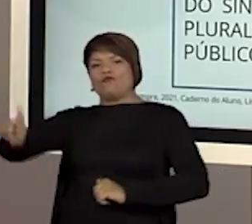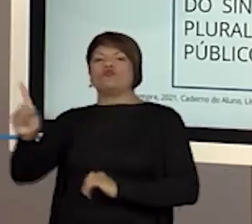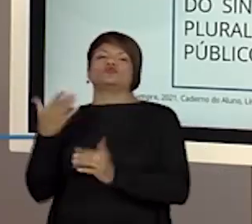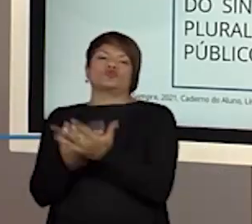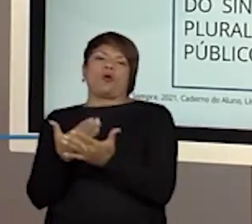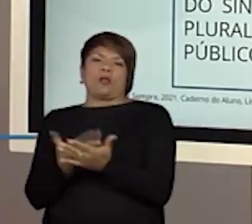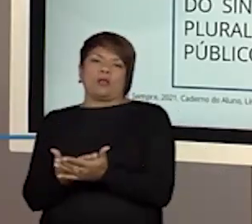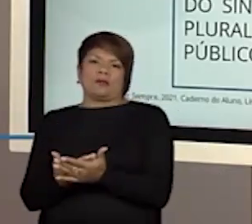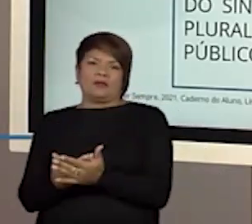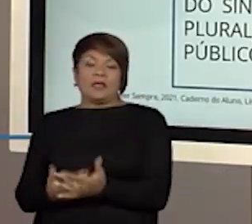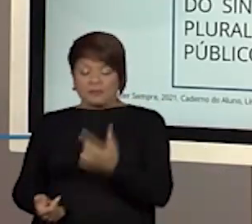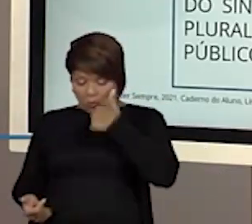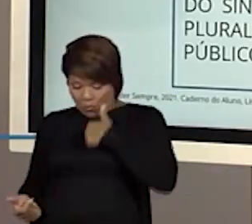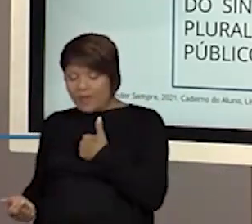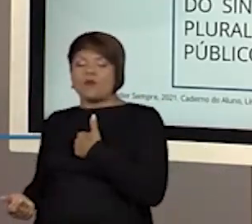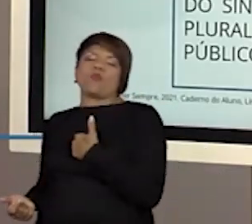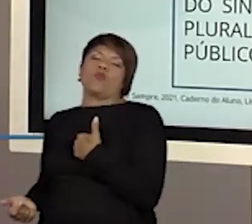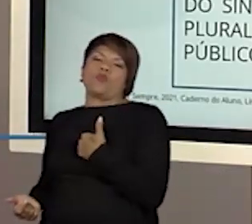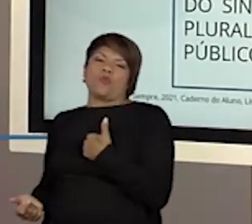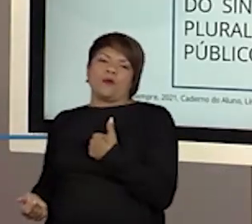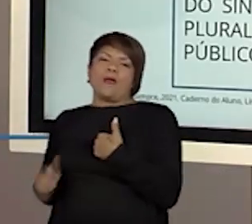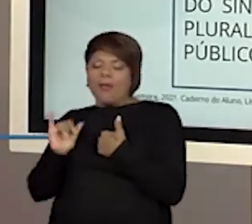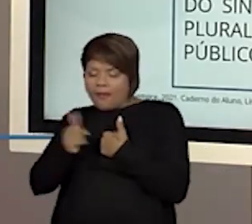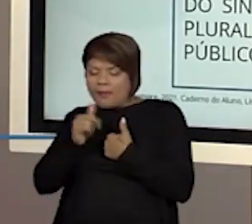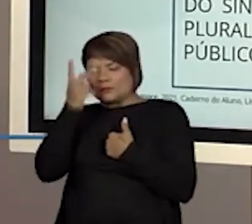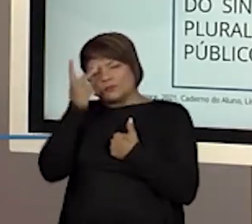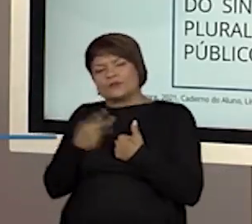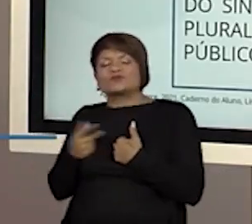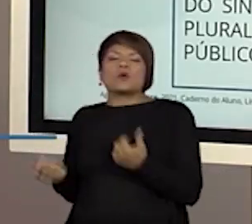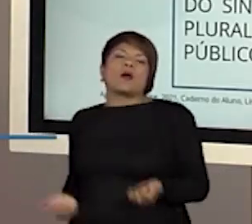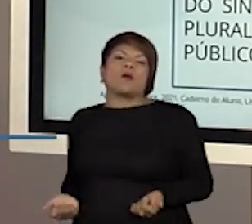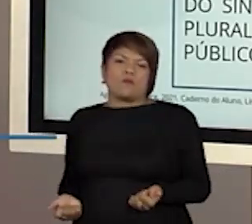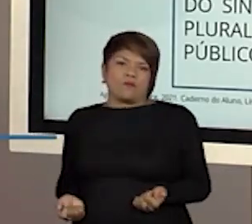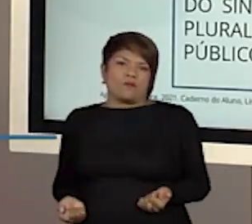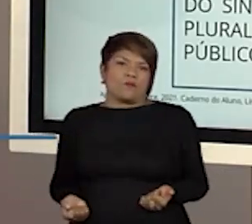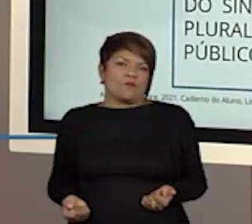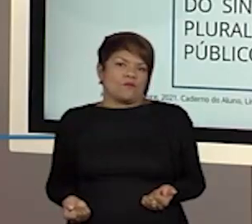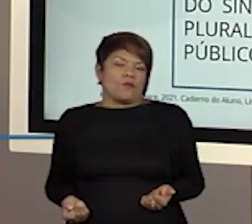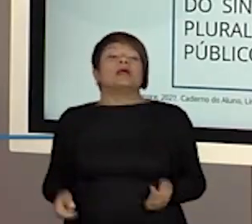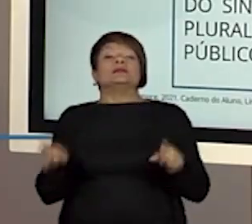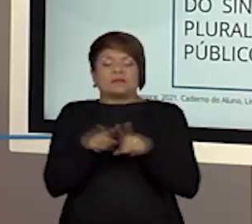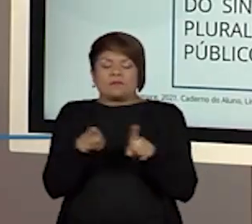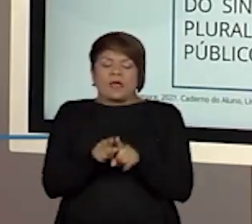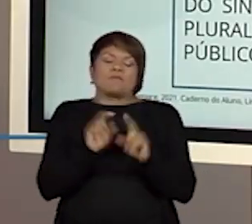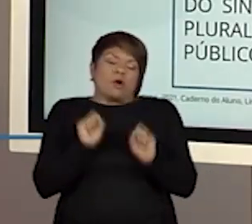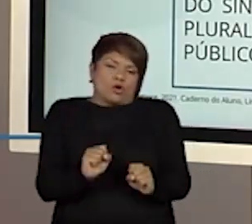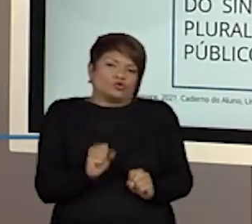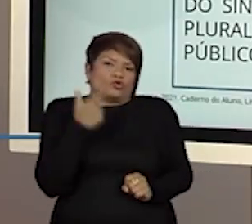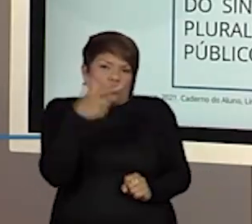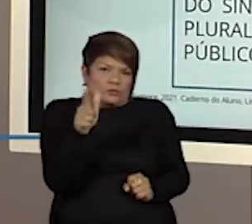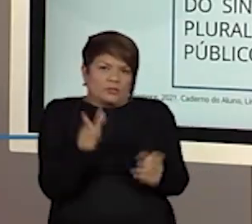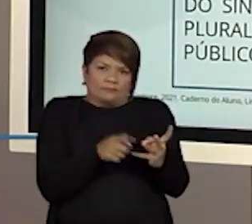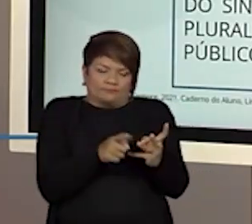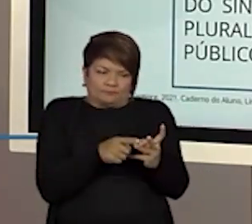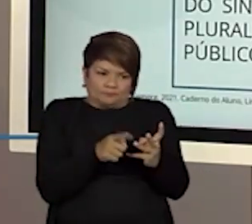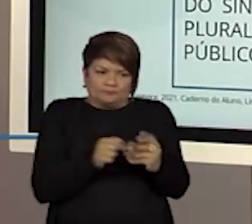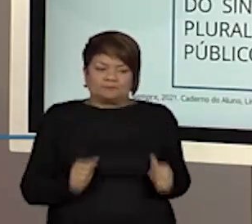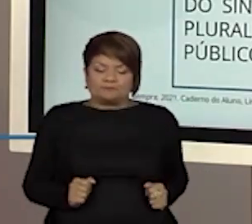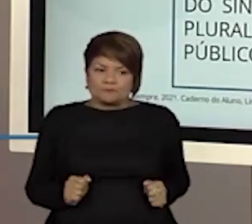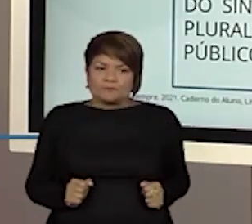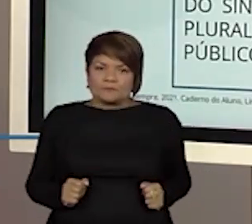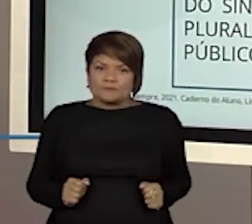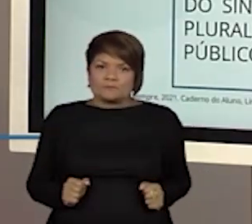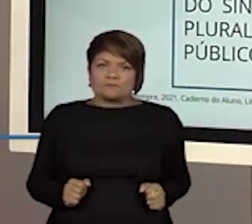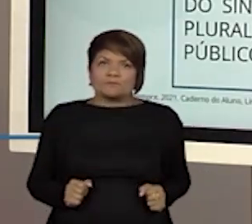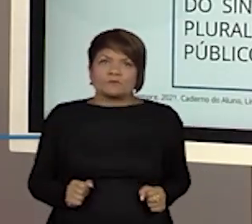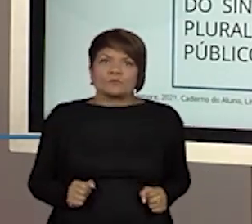por esse fato. Eu peguei minha mochila para ir para a escola. E eu podia falar de outro aspecto também. Me pegaram